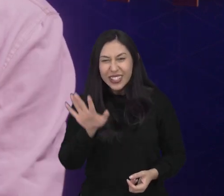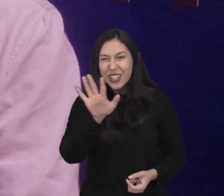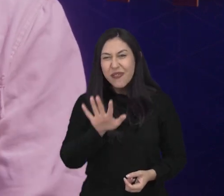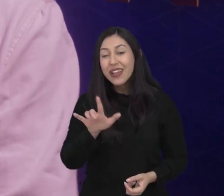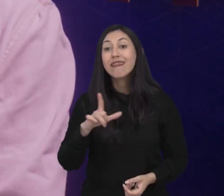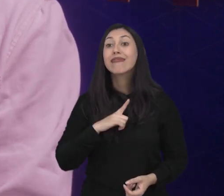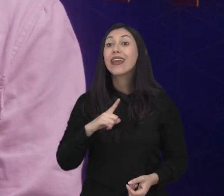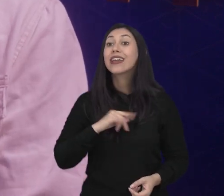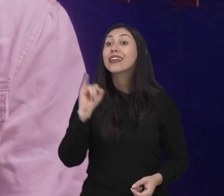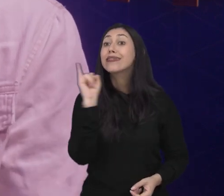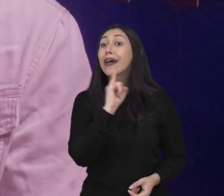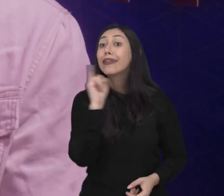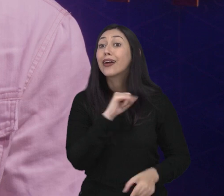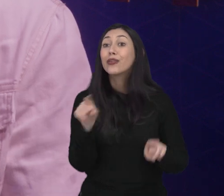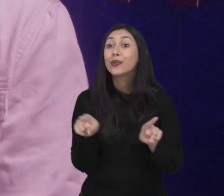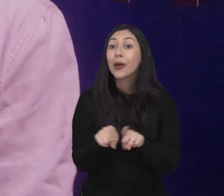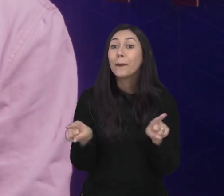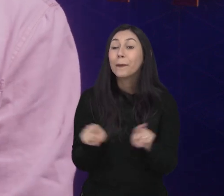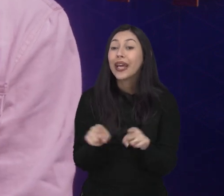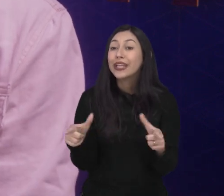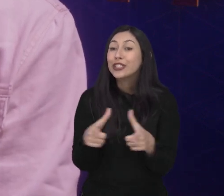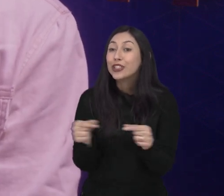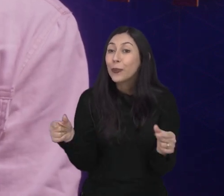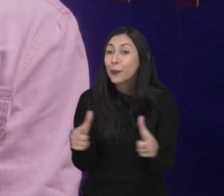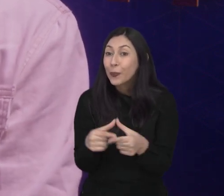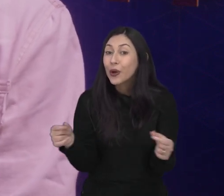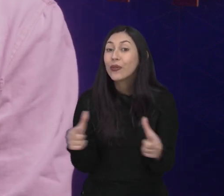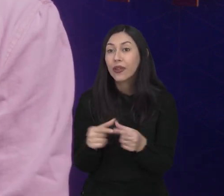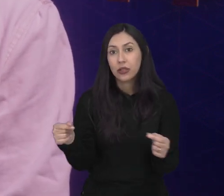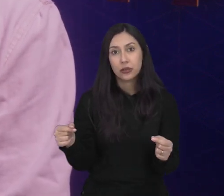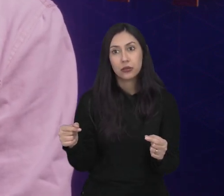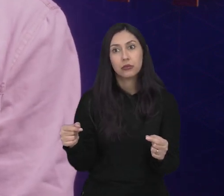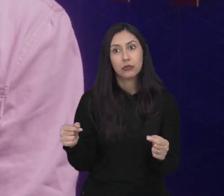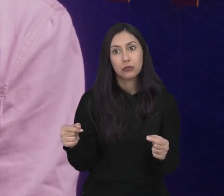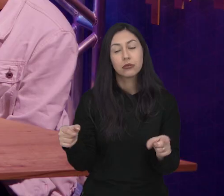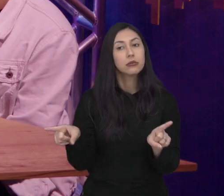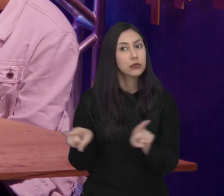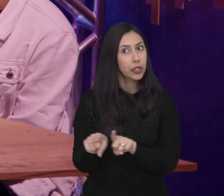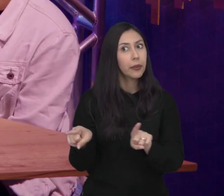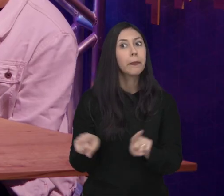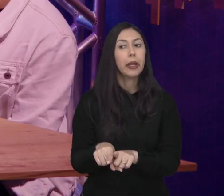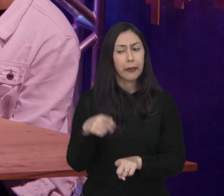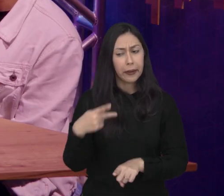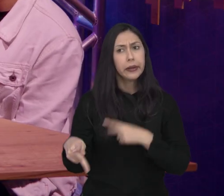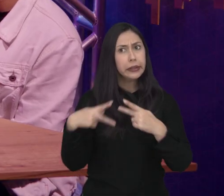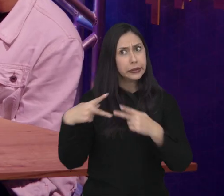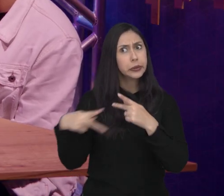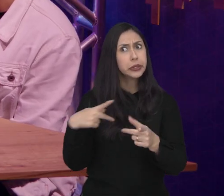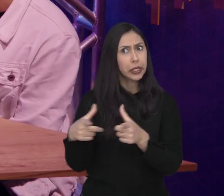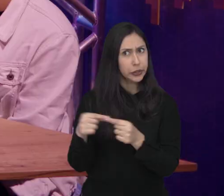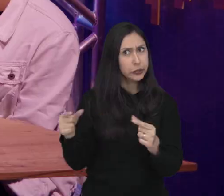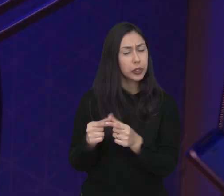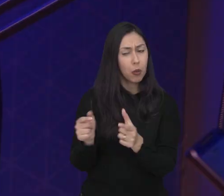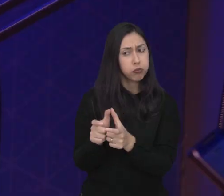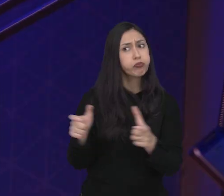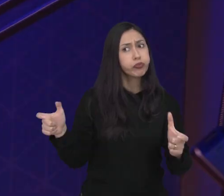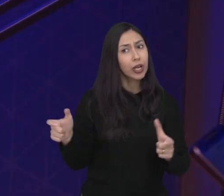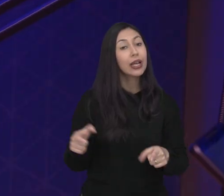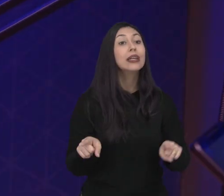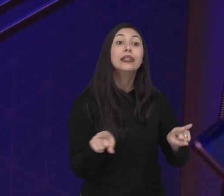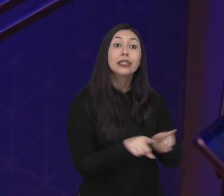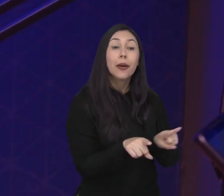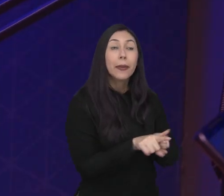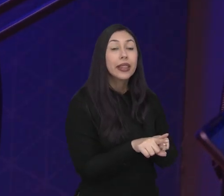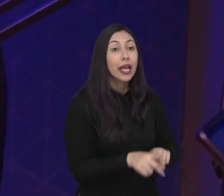no sudeste, a gente tem muito italiano, muito japonês, né, que inclusive aqui a gente também tem muitos japoneses. Muito com